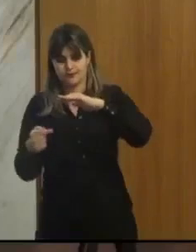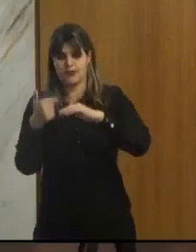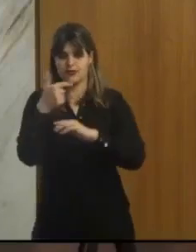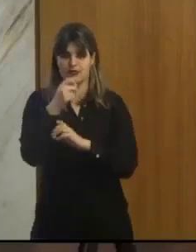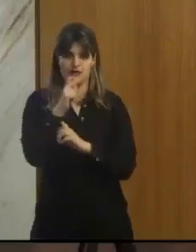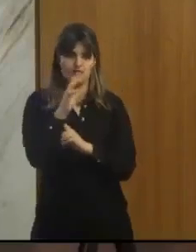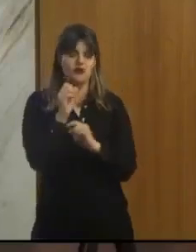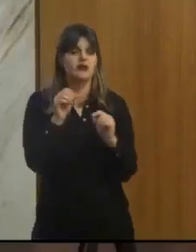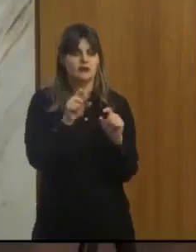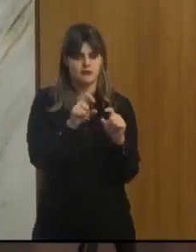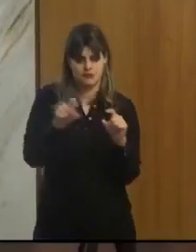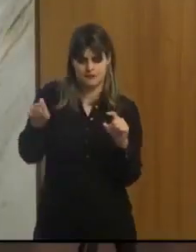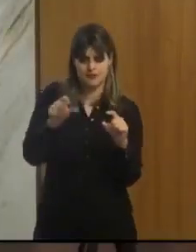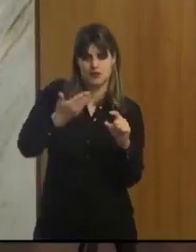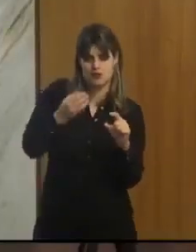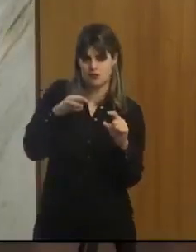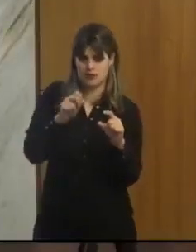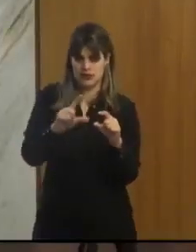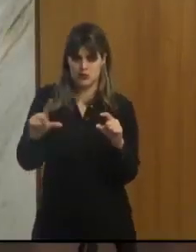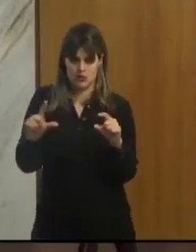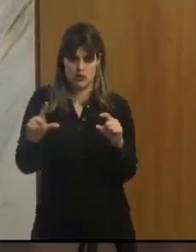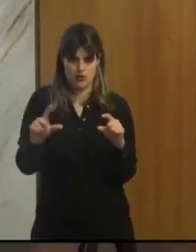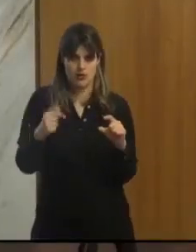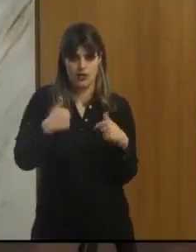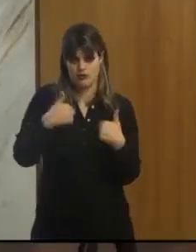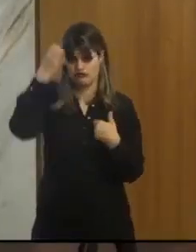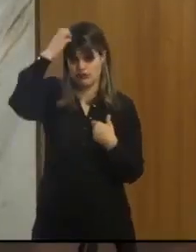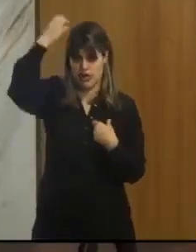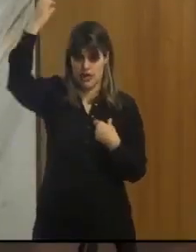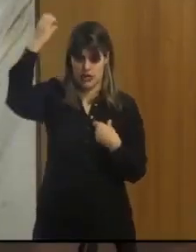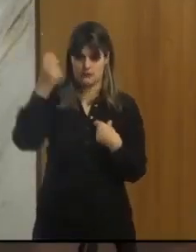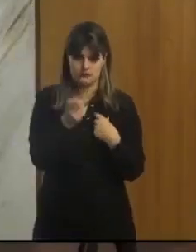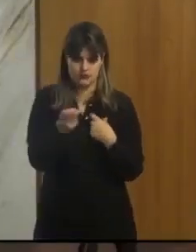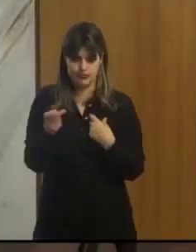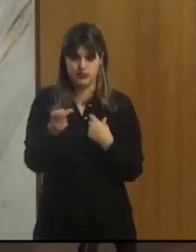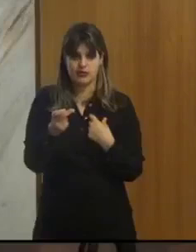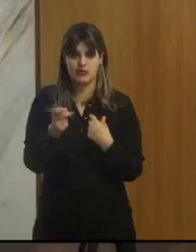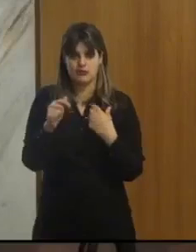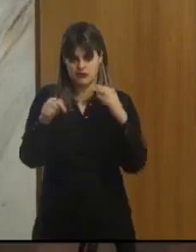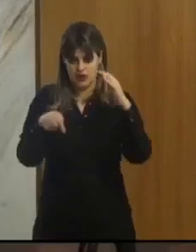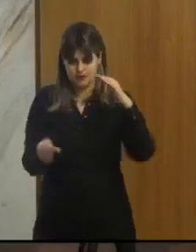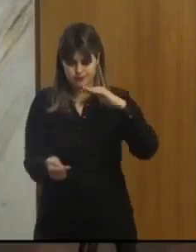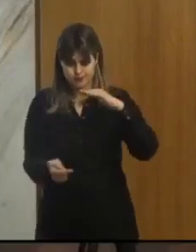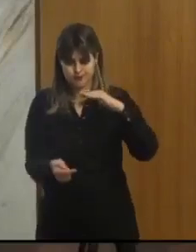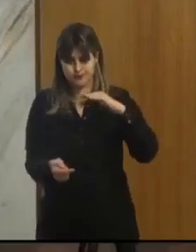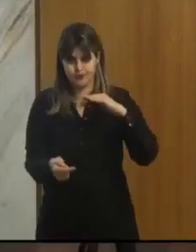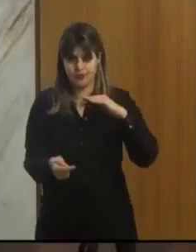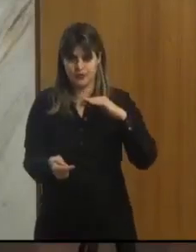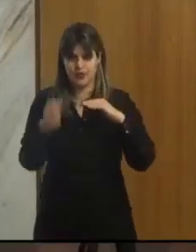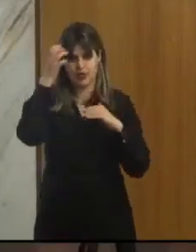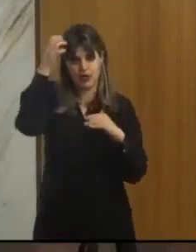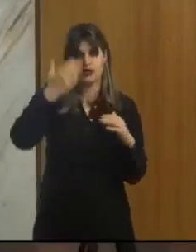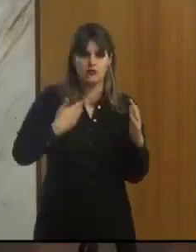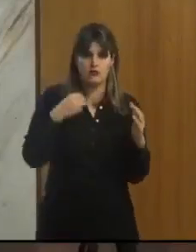letras grandes e maiúsculas, sou eu, o rei, e por outro, e mais abaixo, o rei Dom Manuel, o